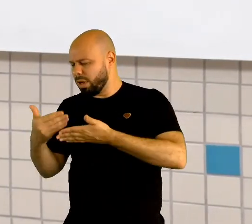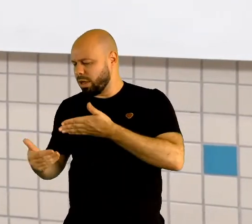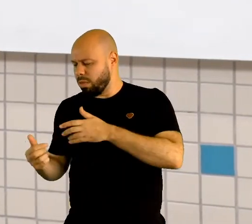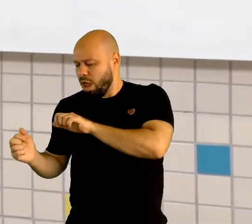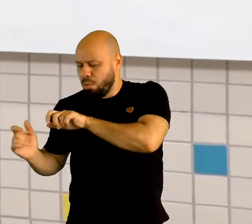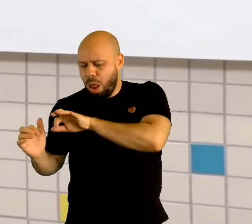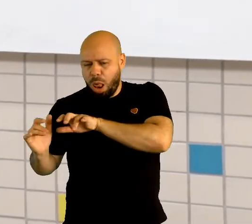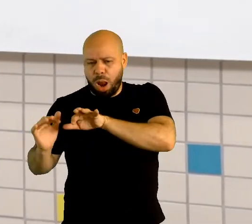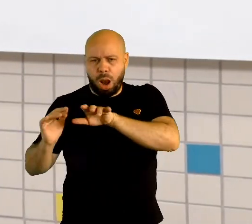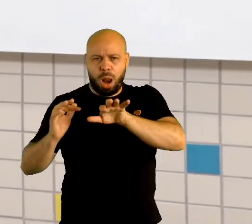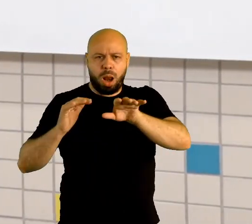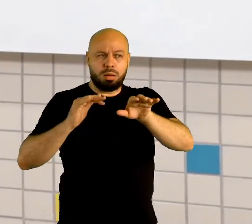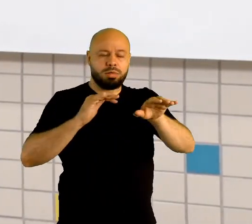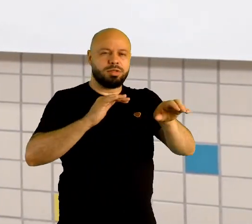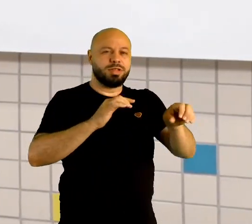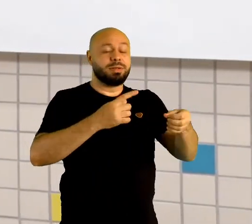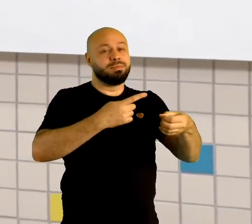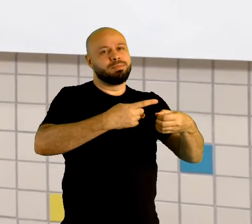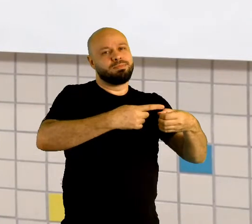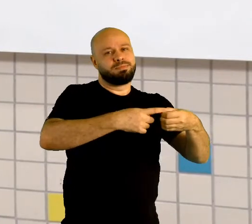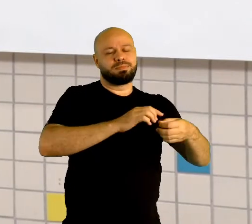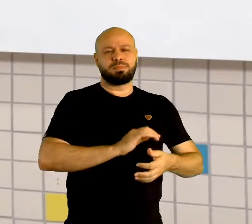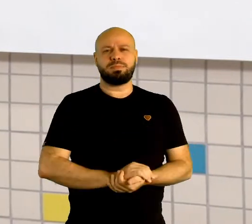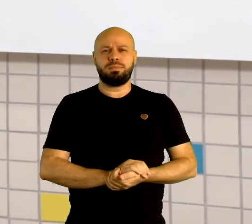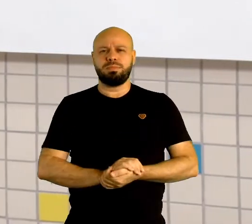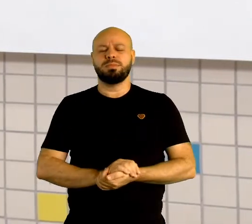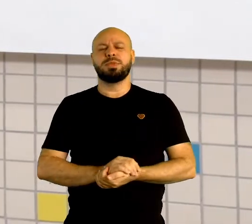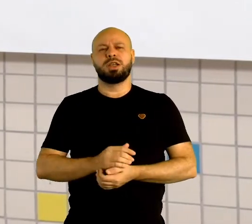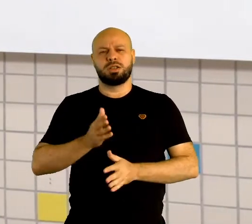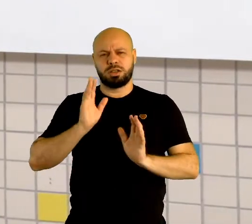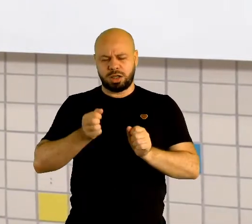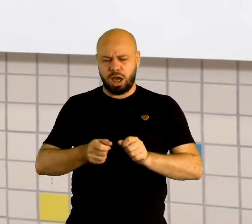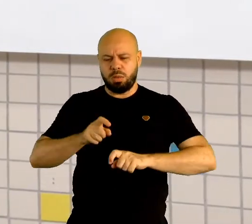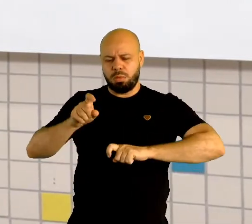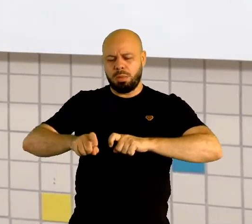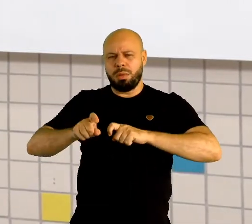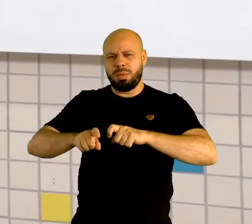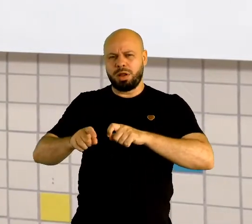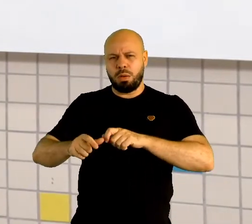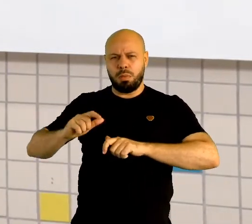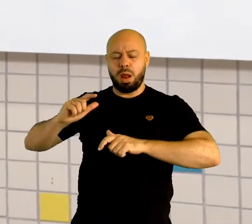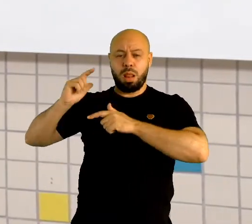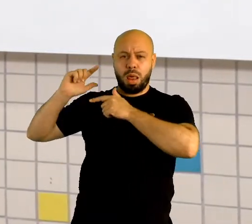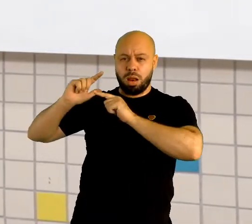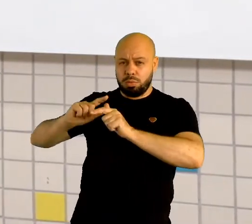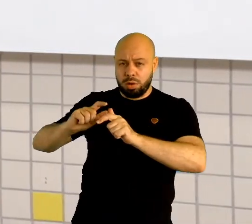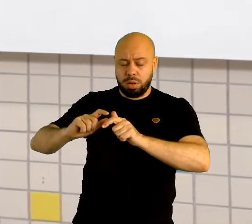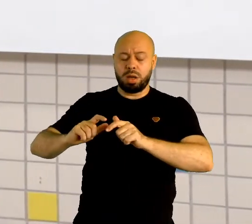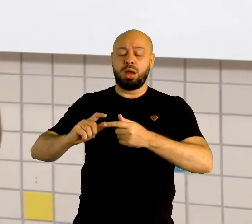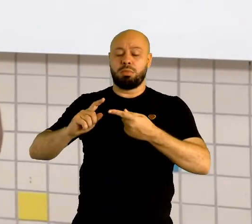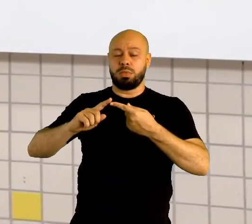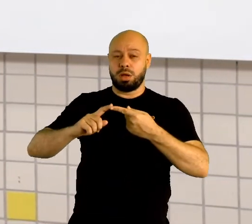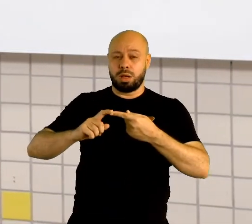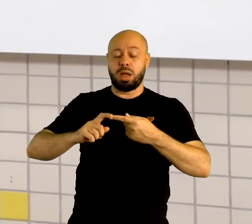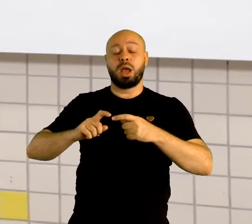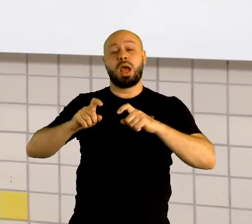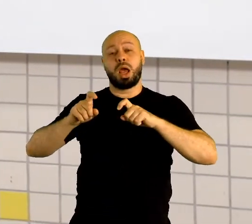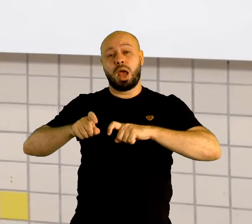já que a gente falou de agricultura tradicional e a agricultura moderna, vamos falar sobre a